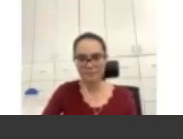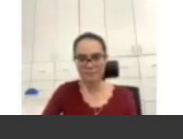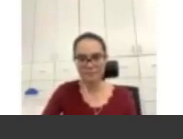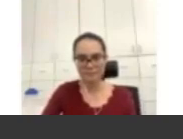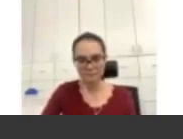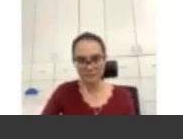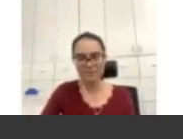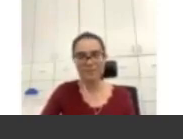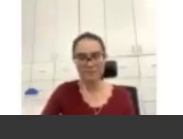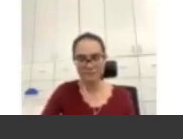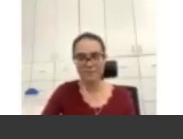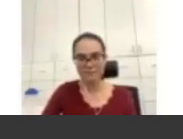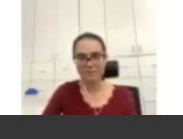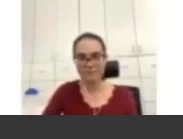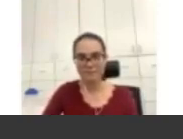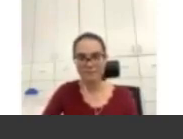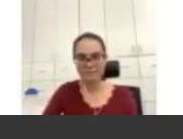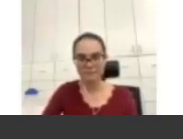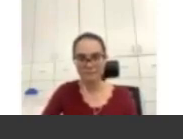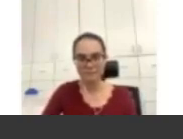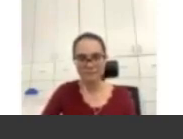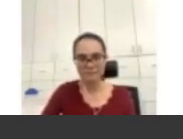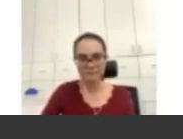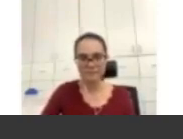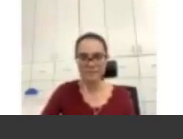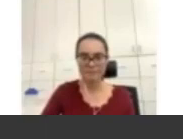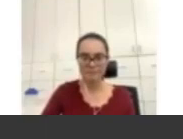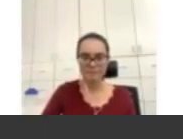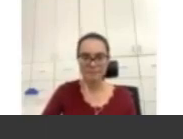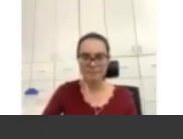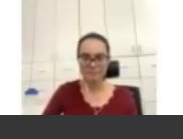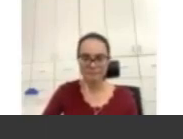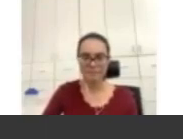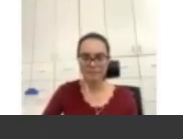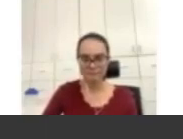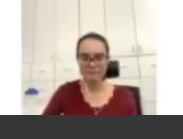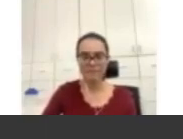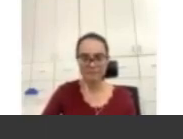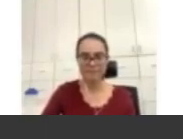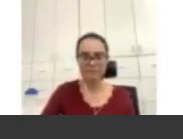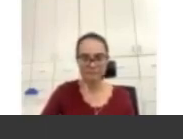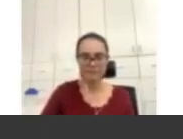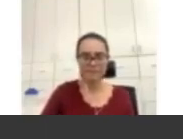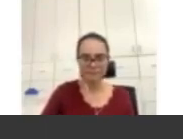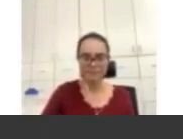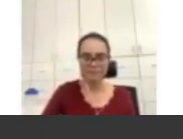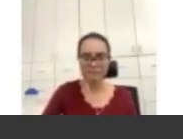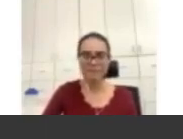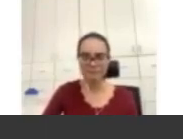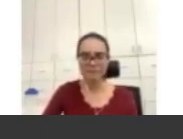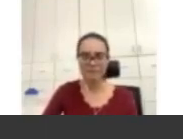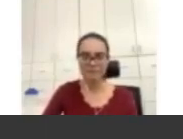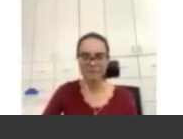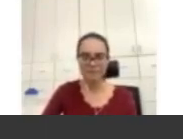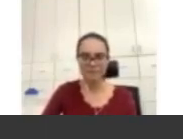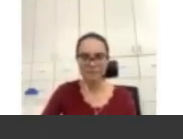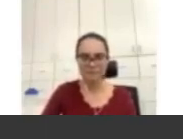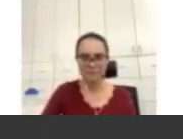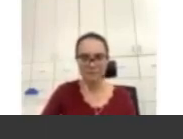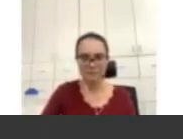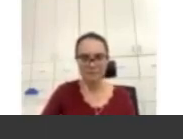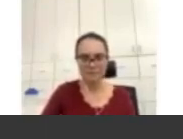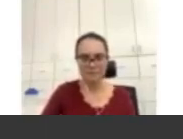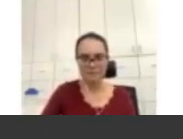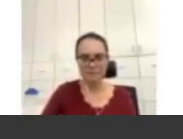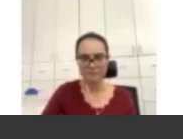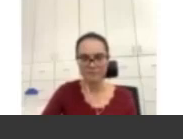maior eficiência ou maior resolubilidade no tratamento, no acompanhamento, no manejo desses pacientes, considerando